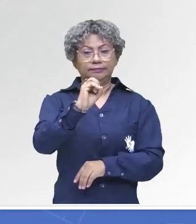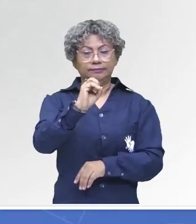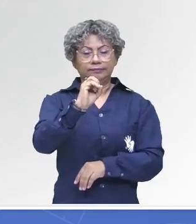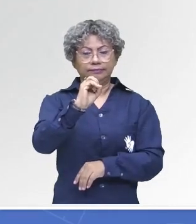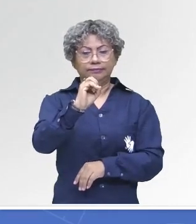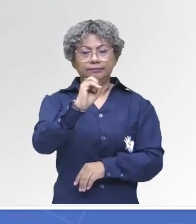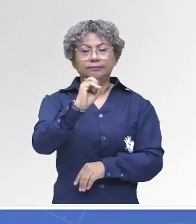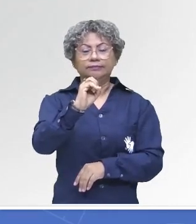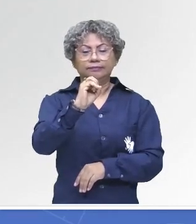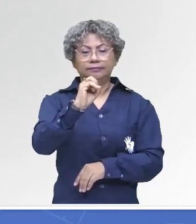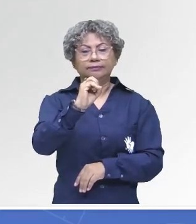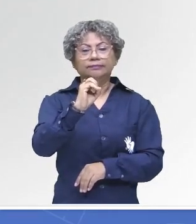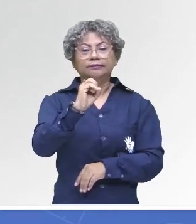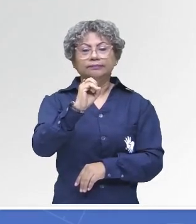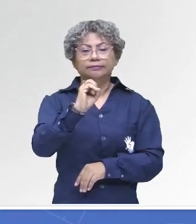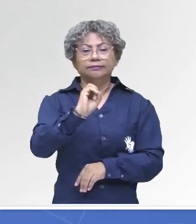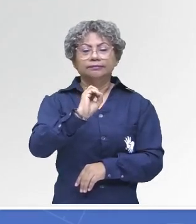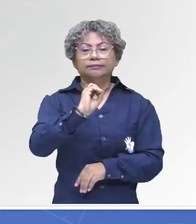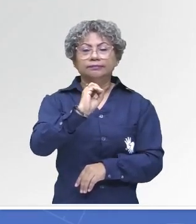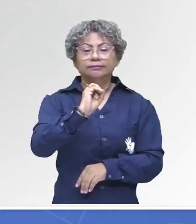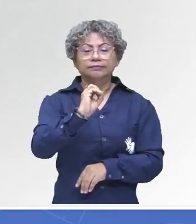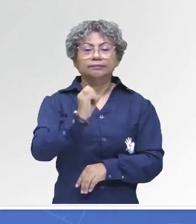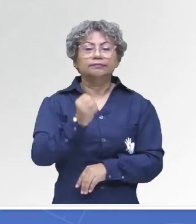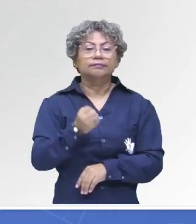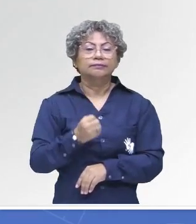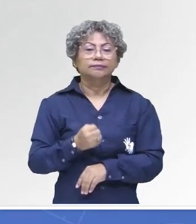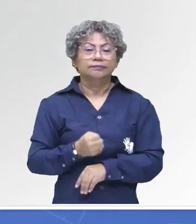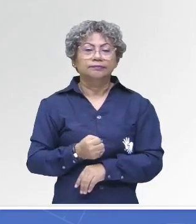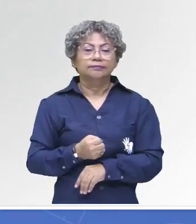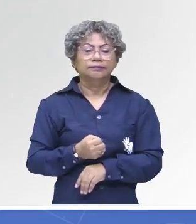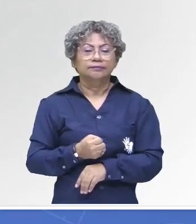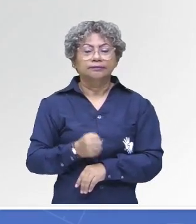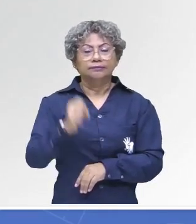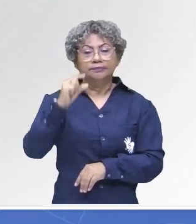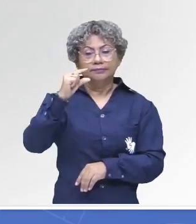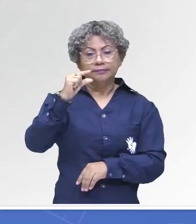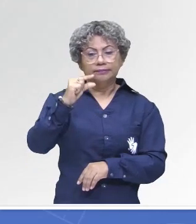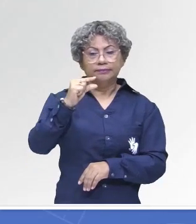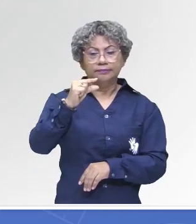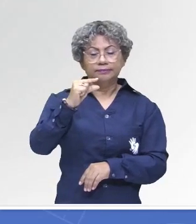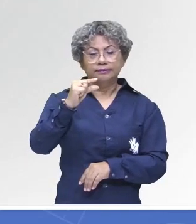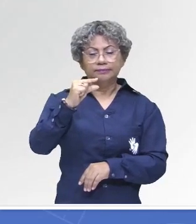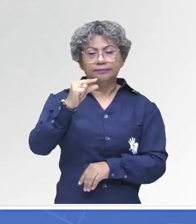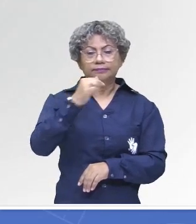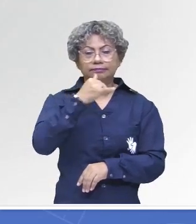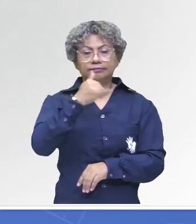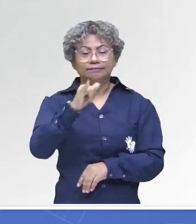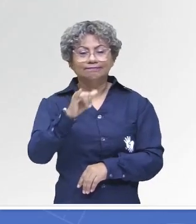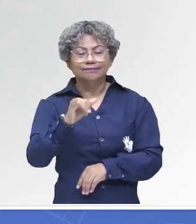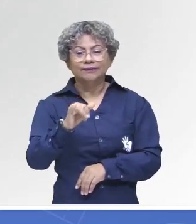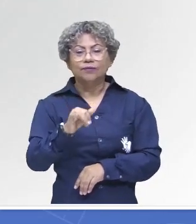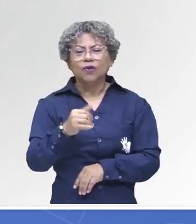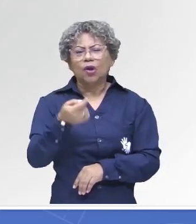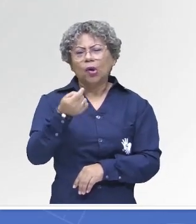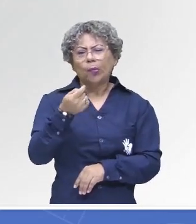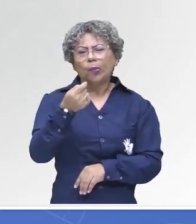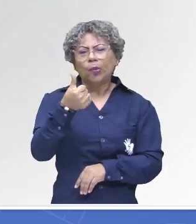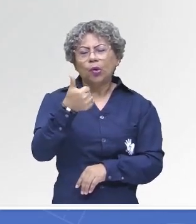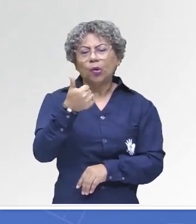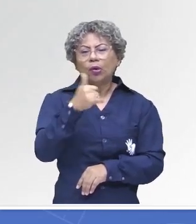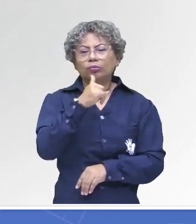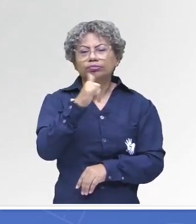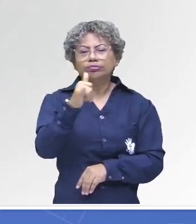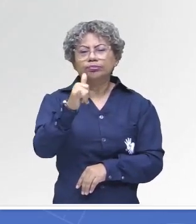ele associou à quantidade mínima de energia, aliás, a ausência de energia de um corpo, tá